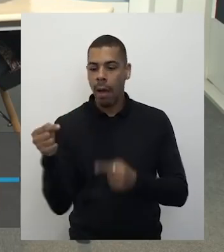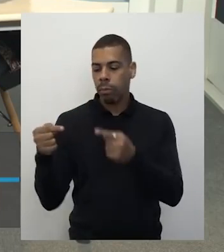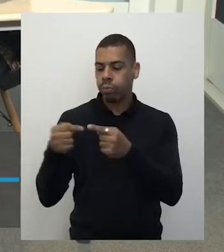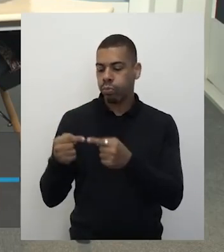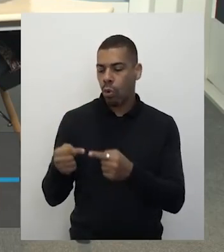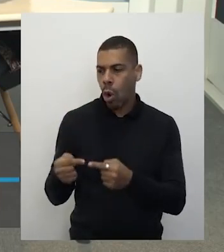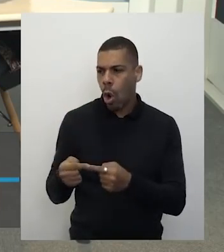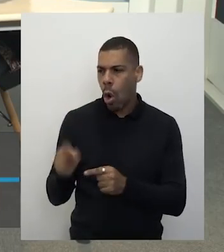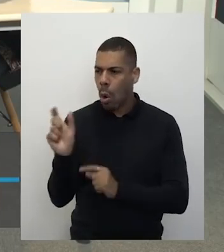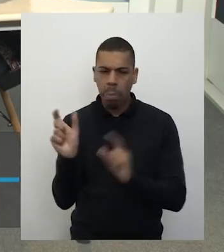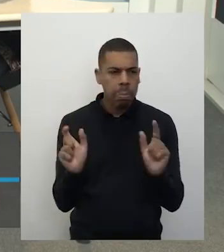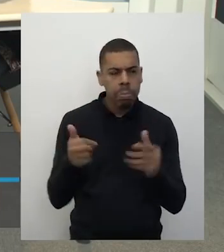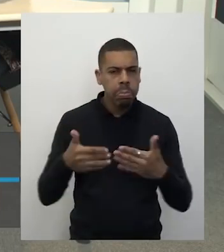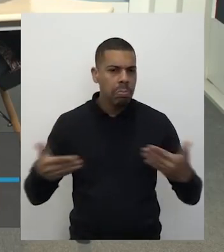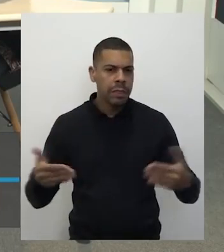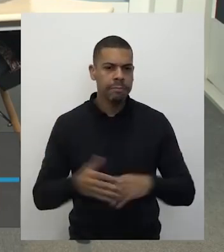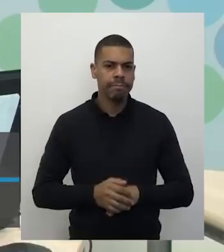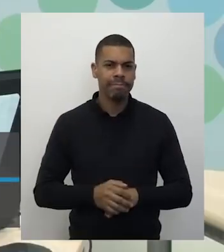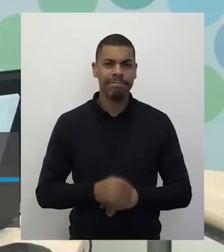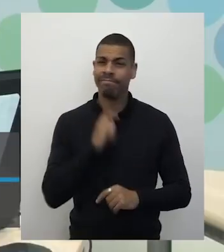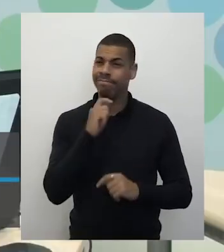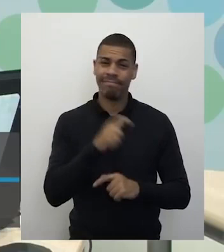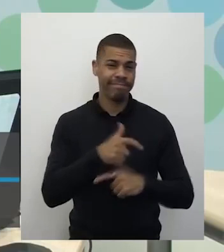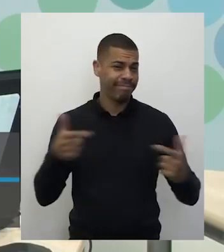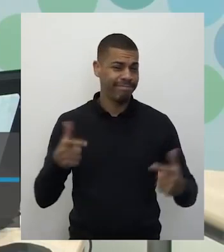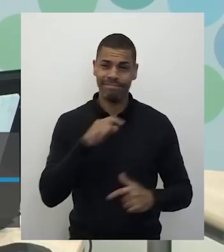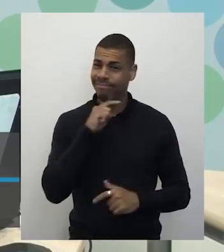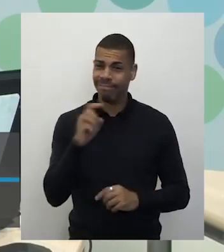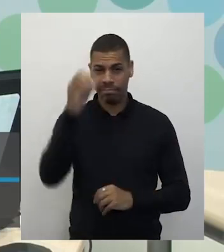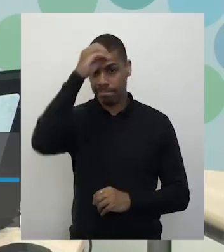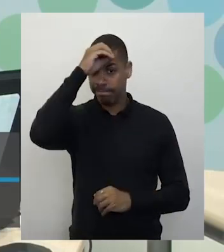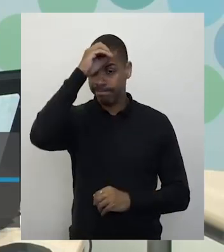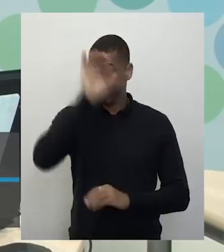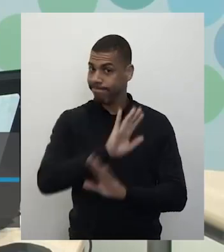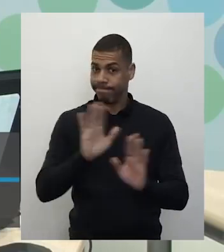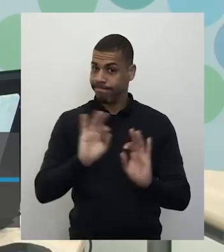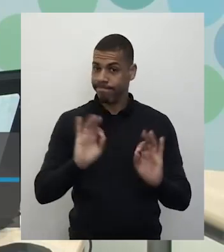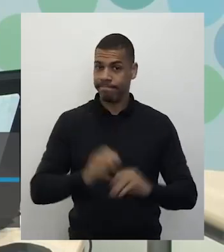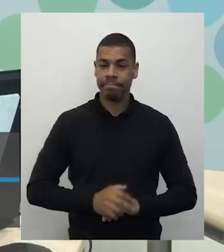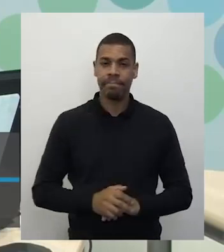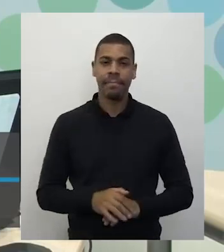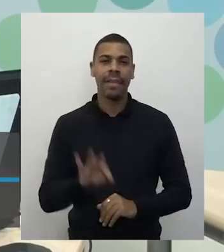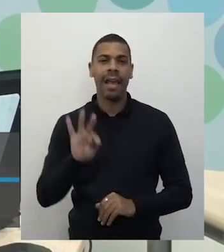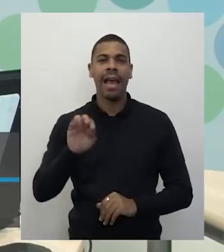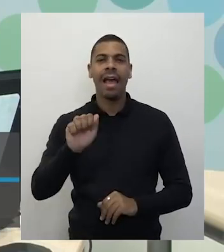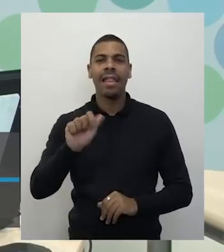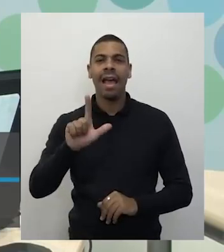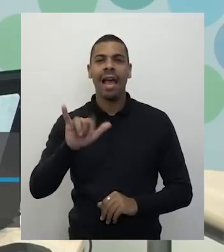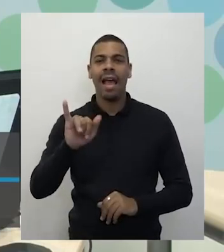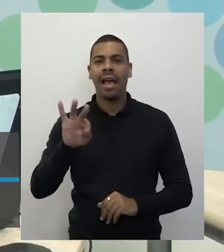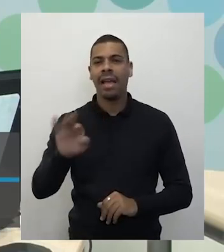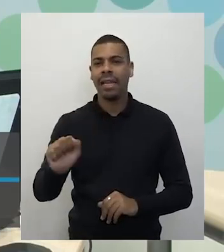alguma coisa. Muitos não sabem o que é, né? Então, interessante. E a Thalita coloca, sim, concordar com